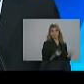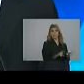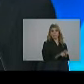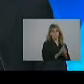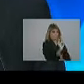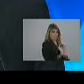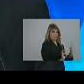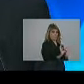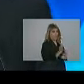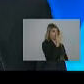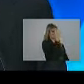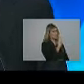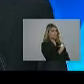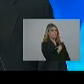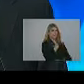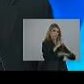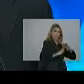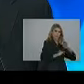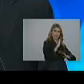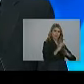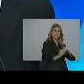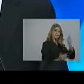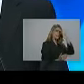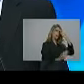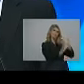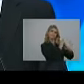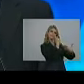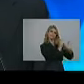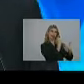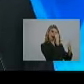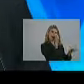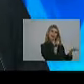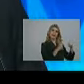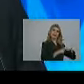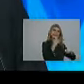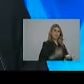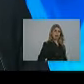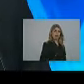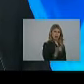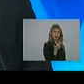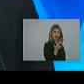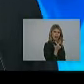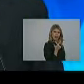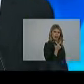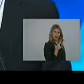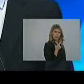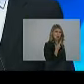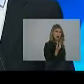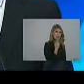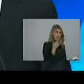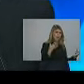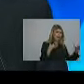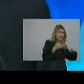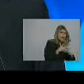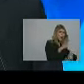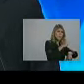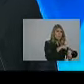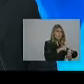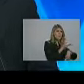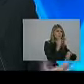preparação para que esses profissionais tenham a capacidade de usar armas de fogo para intervir no momento que o cidadão